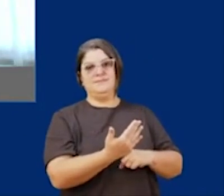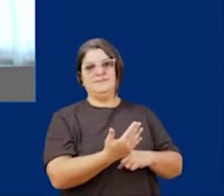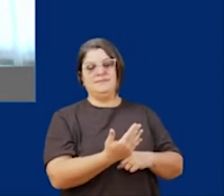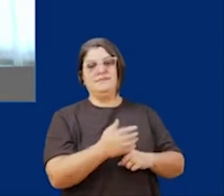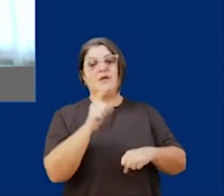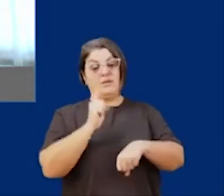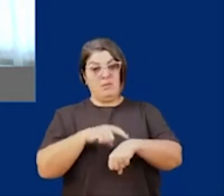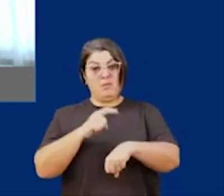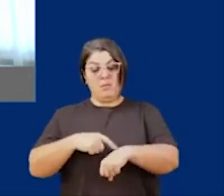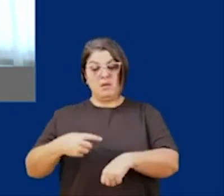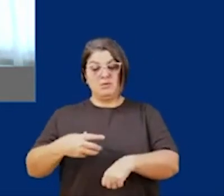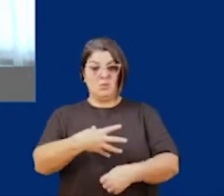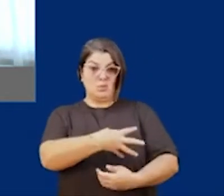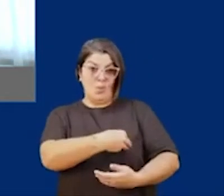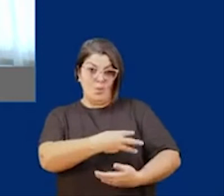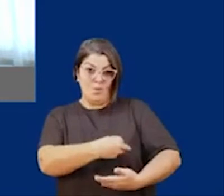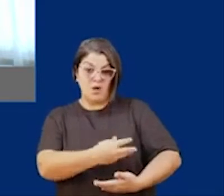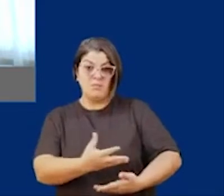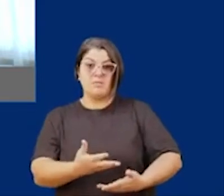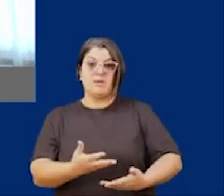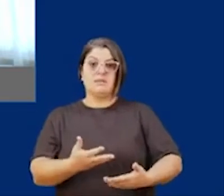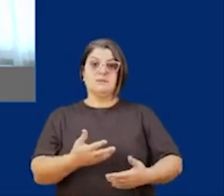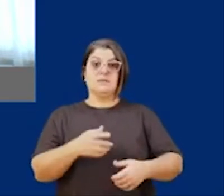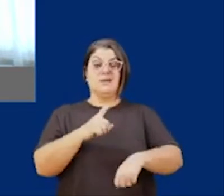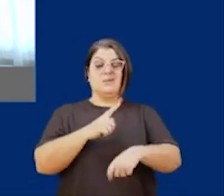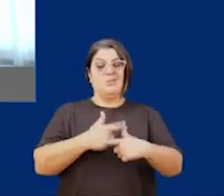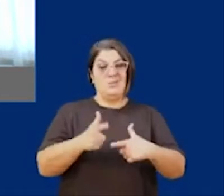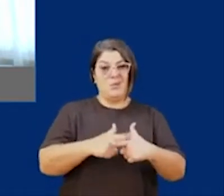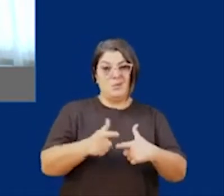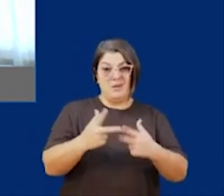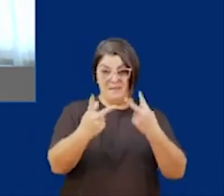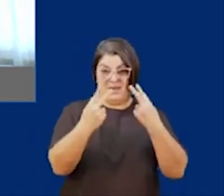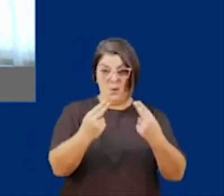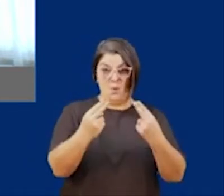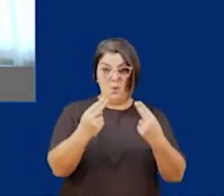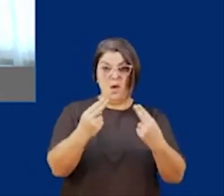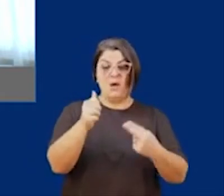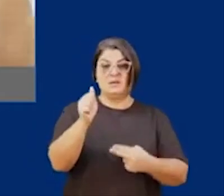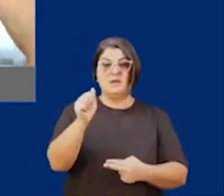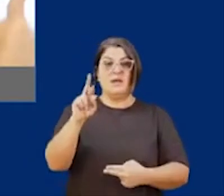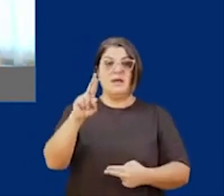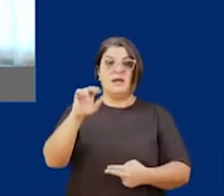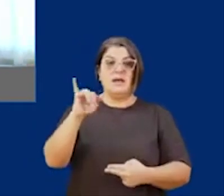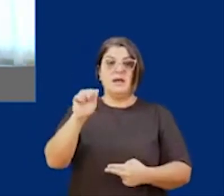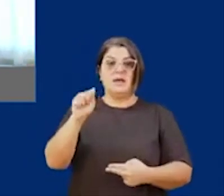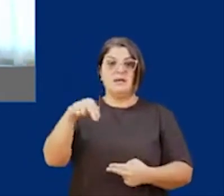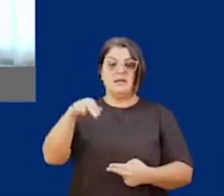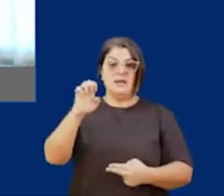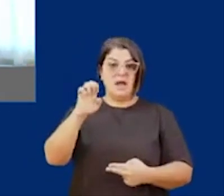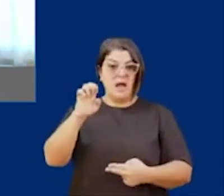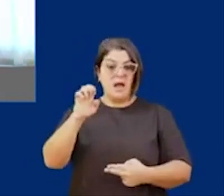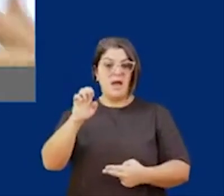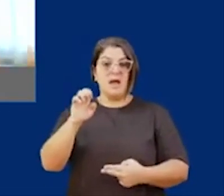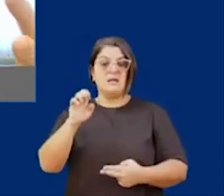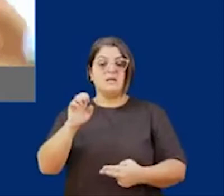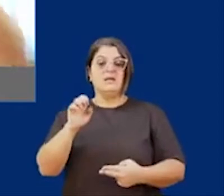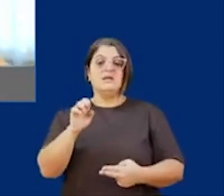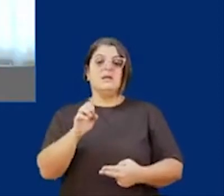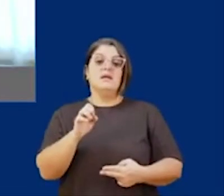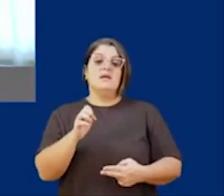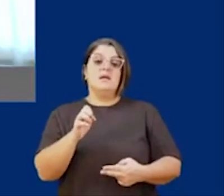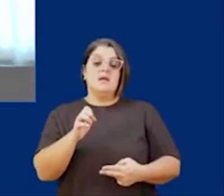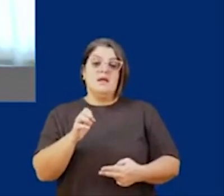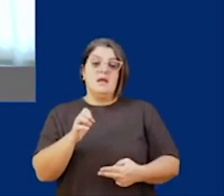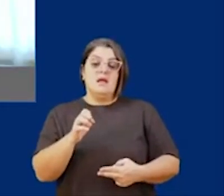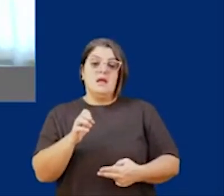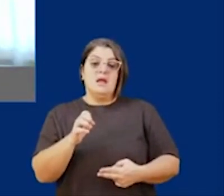agora amamentando, passando por situações como o que a Ariane descreveu, que ela vivenciou, existe essa